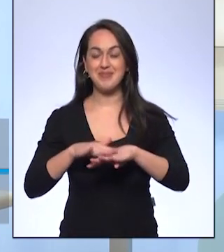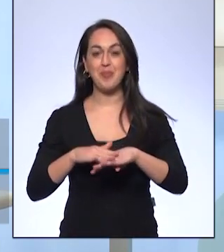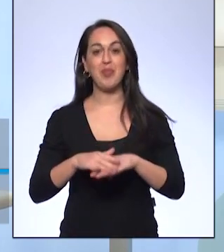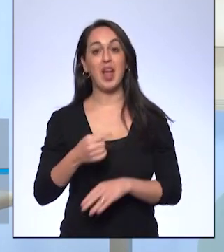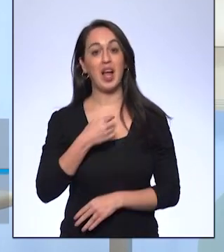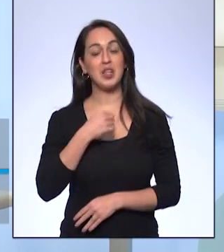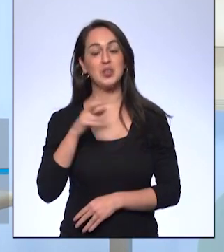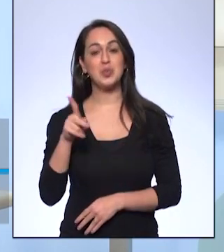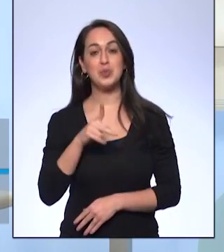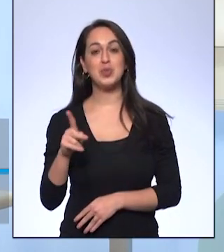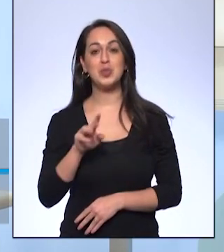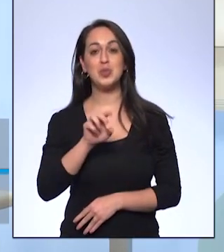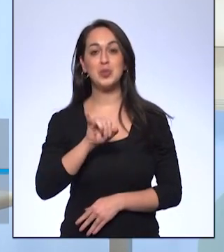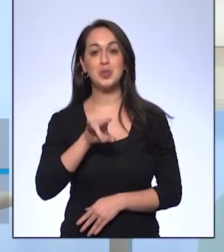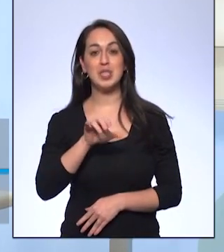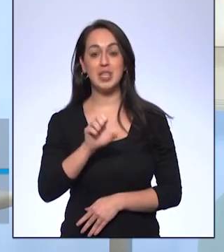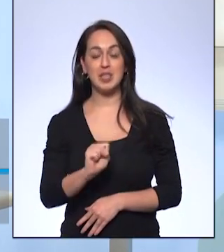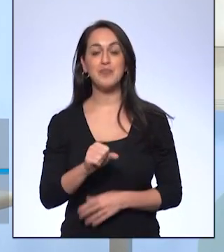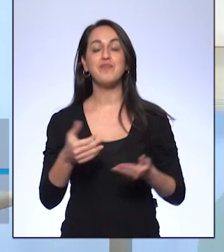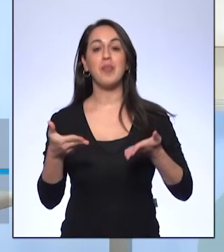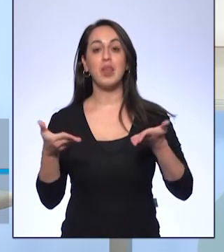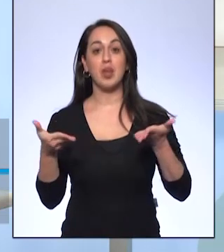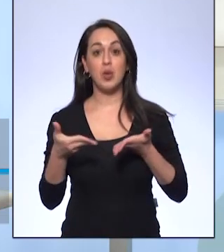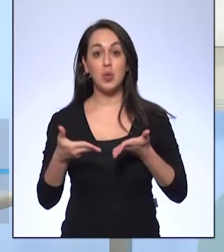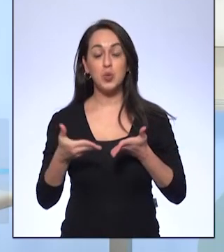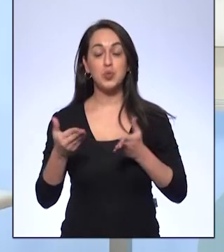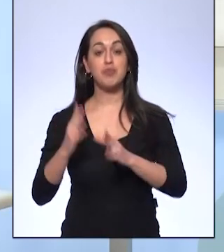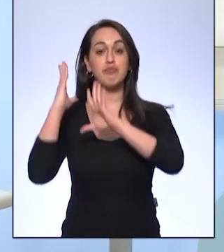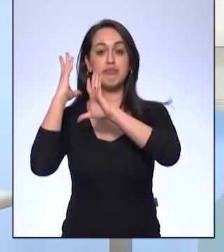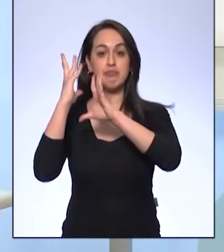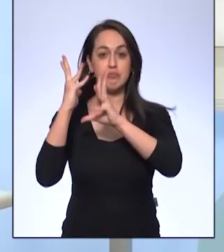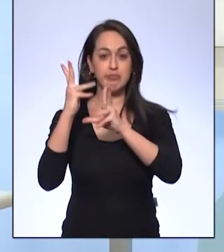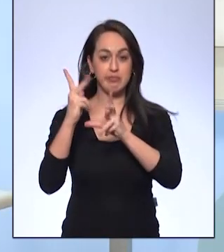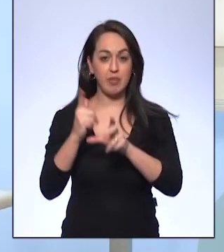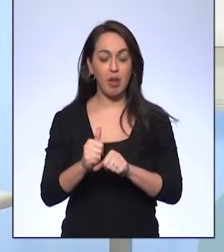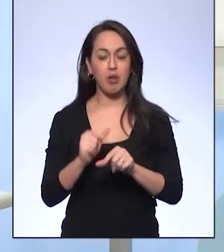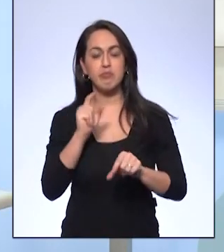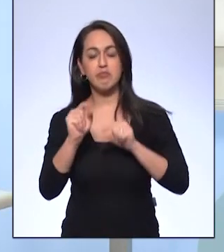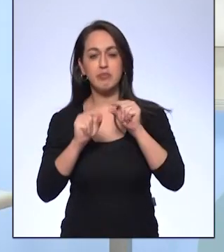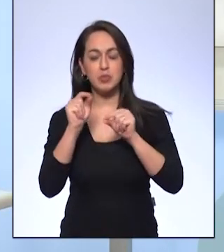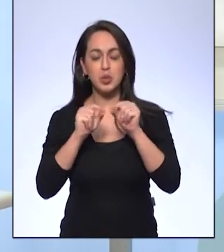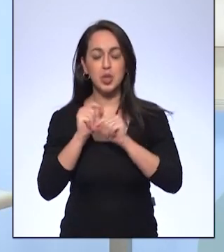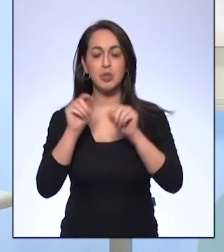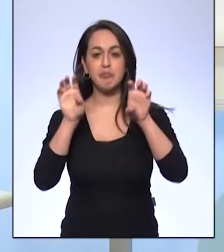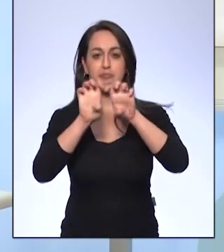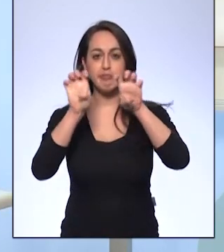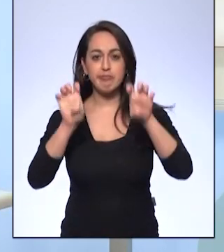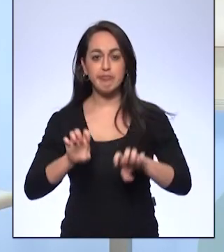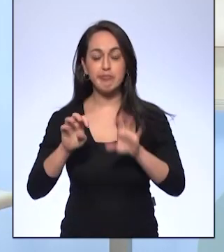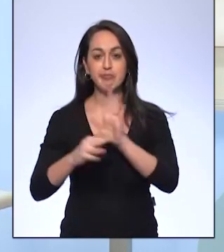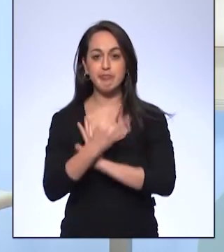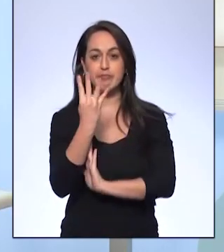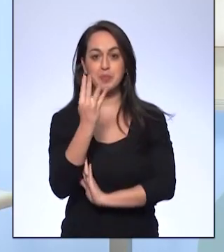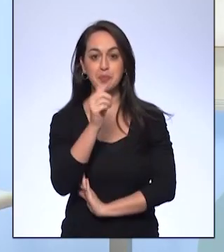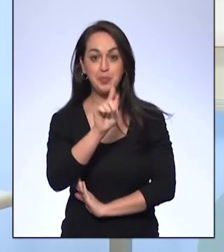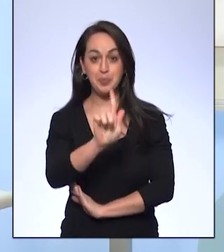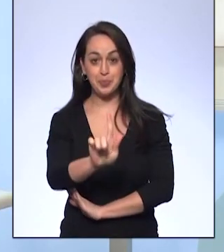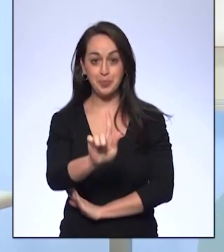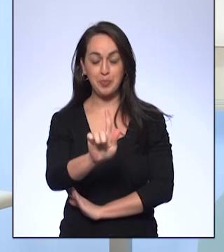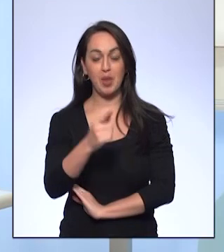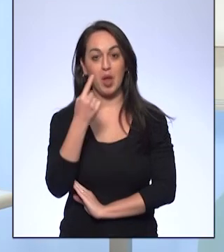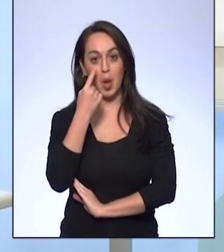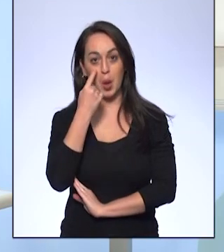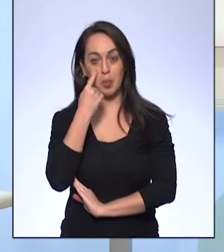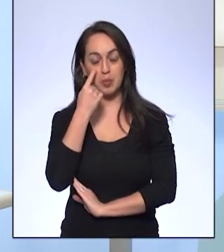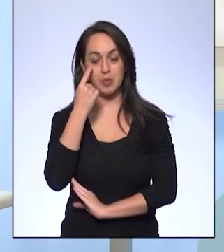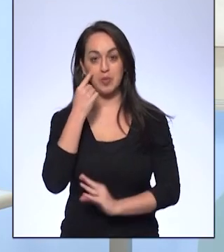sou a professora Inês e hoje nós vamos revisar um pouquinho da equação do quarto grau. Nós vamos ver